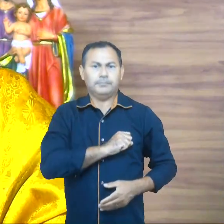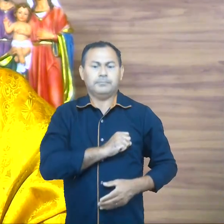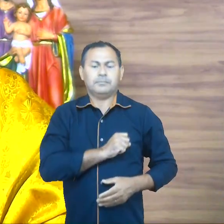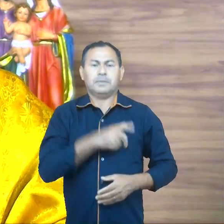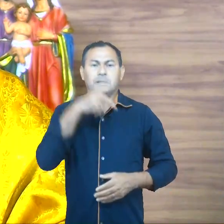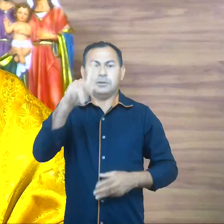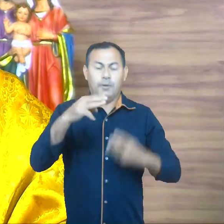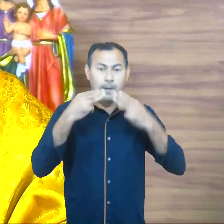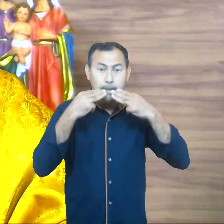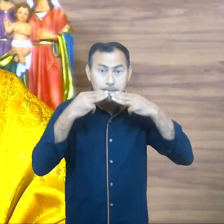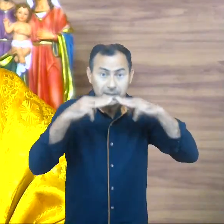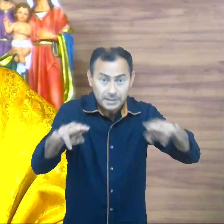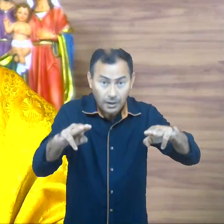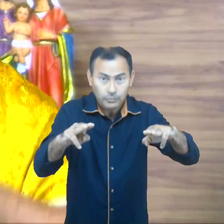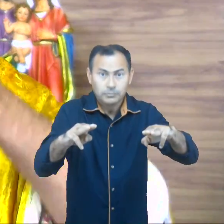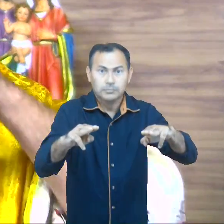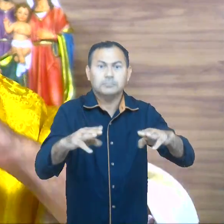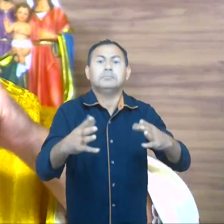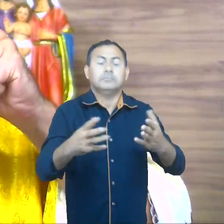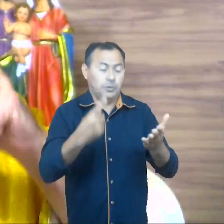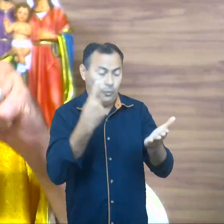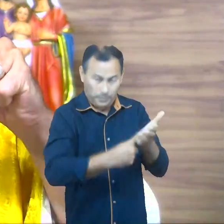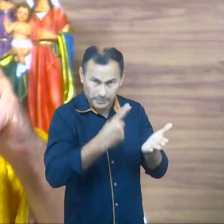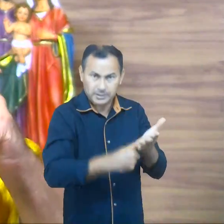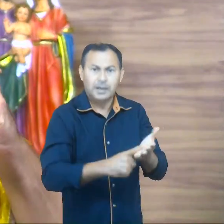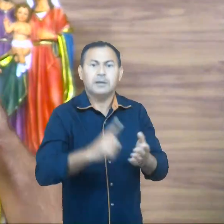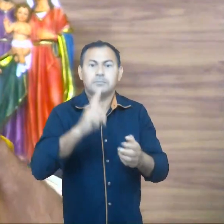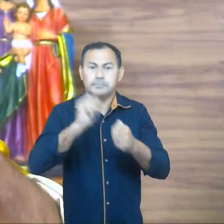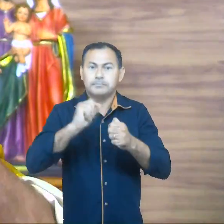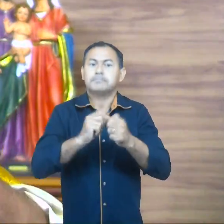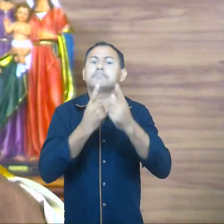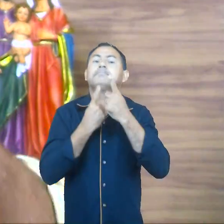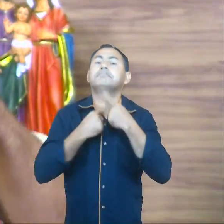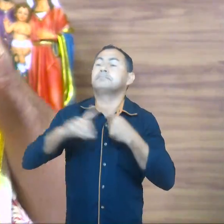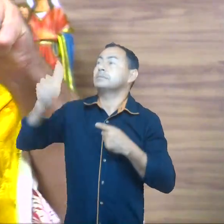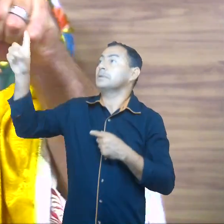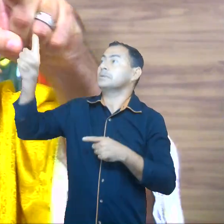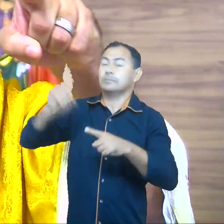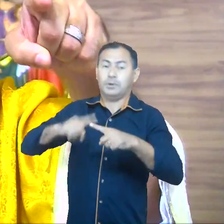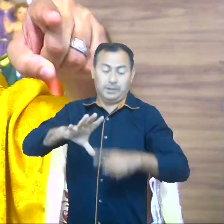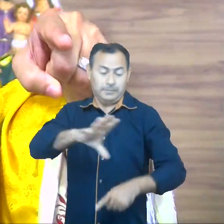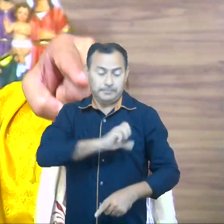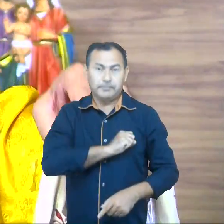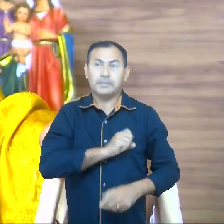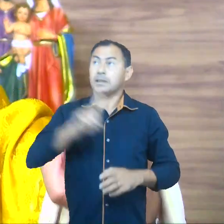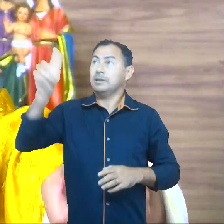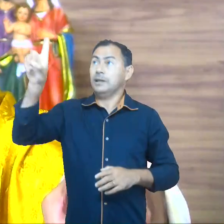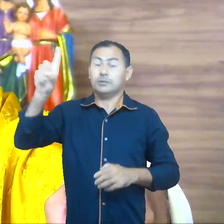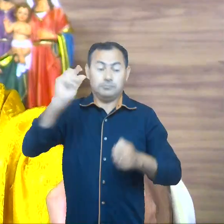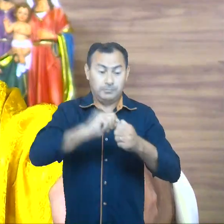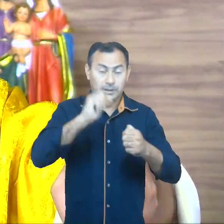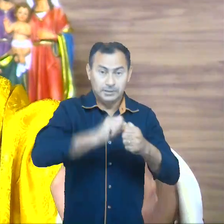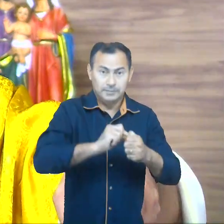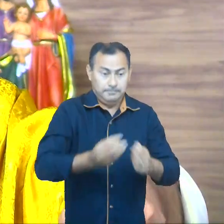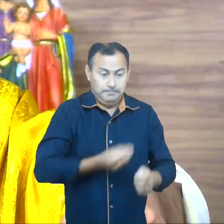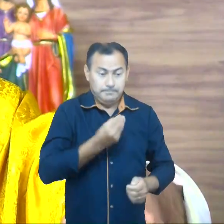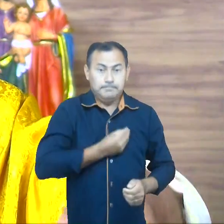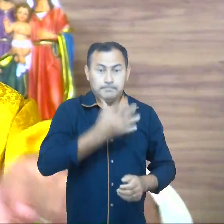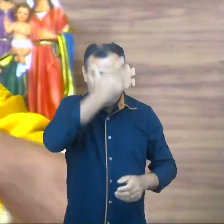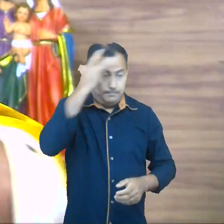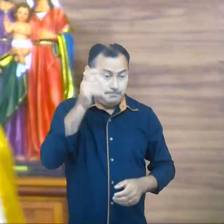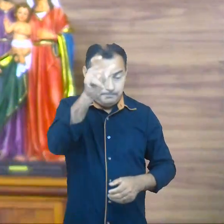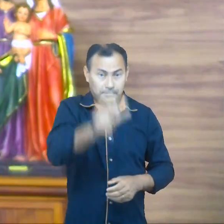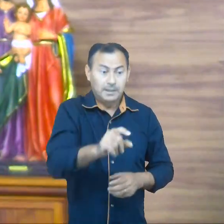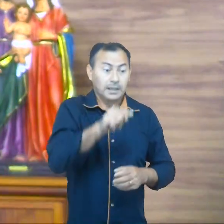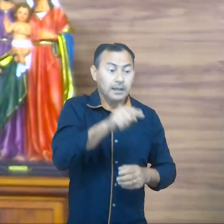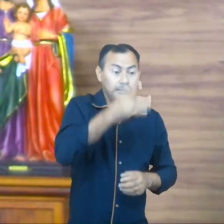seu ministério, ele vai fazer a vontade de Deus, porque a caridade Deus vai realizar na vida desta